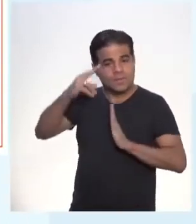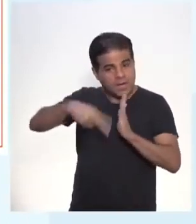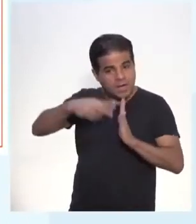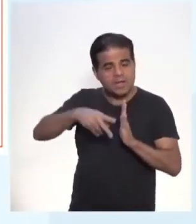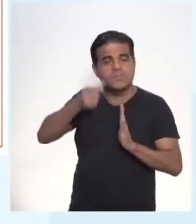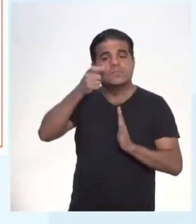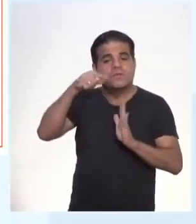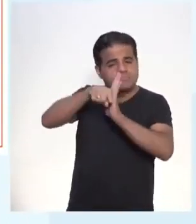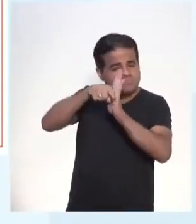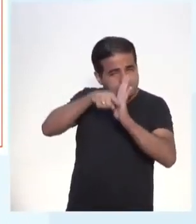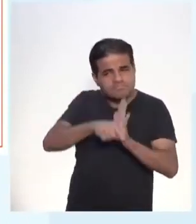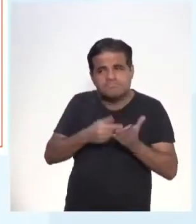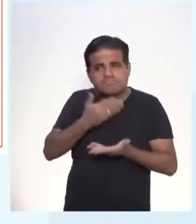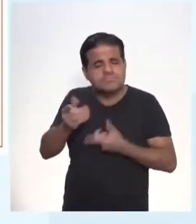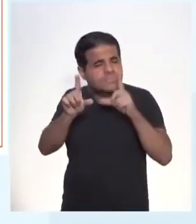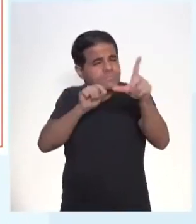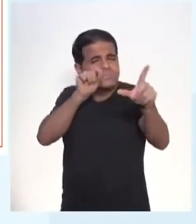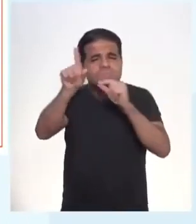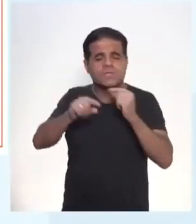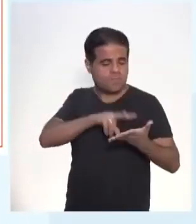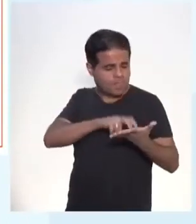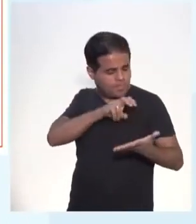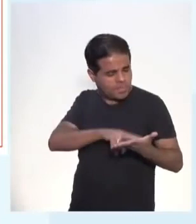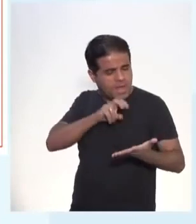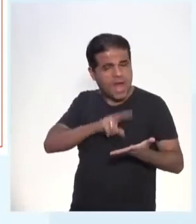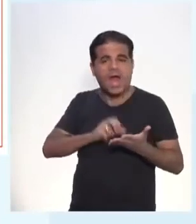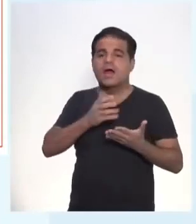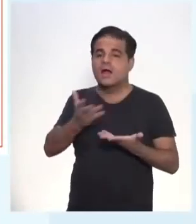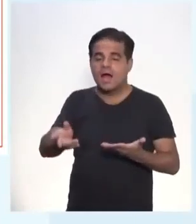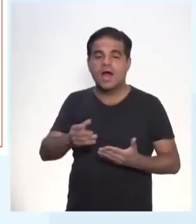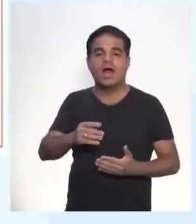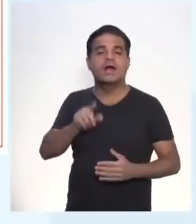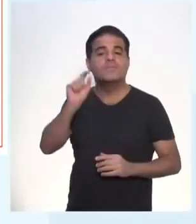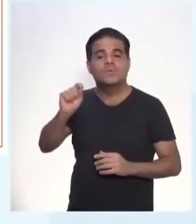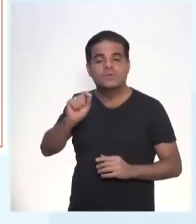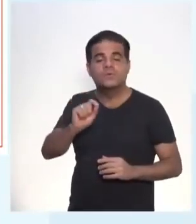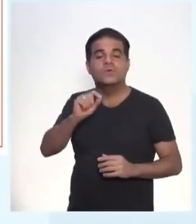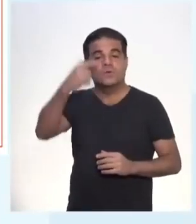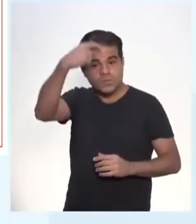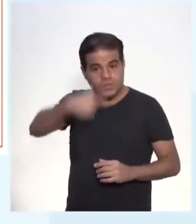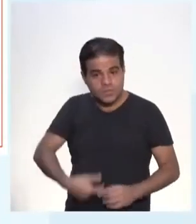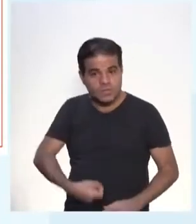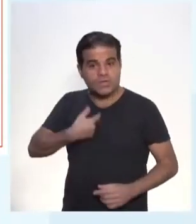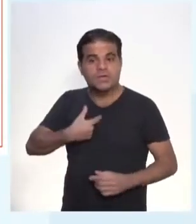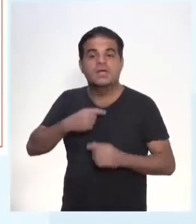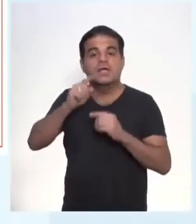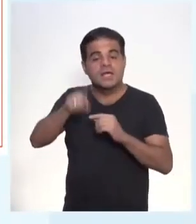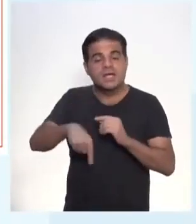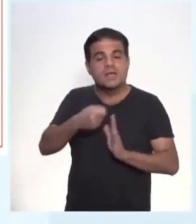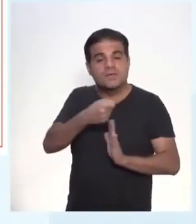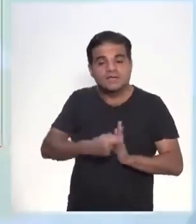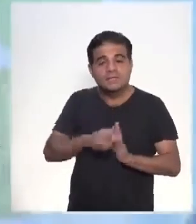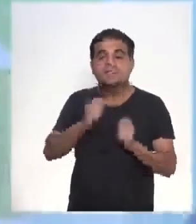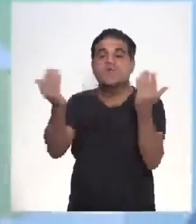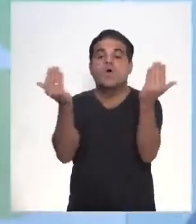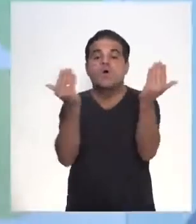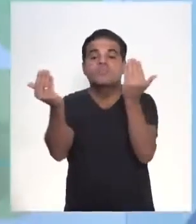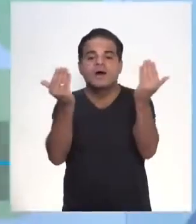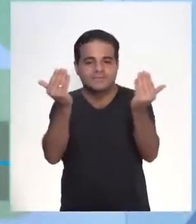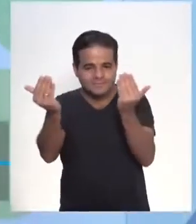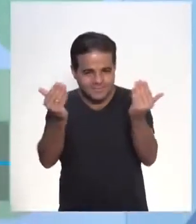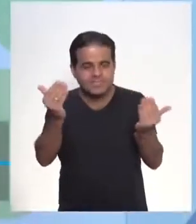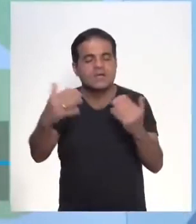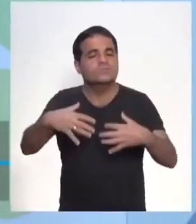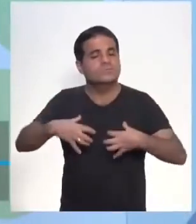para verificar a escolha vocabular do eu lírico, né, e da autora, fazendo comparações